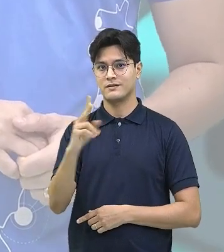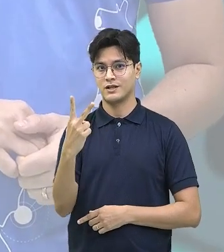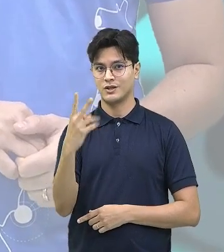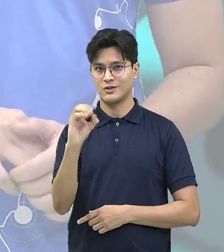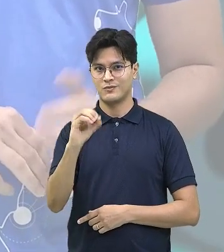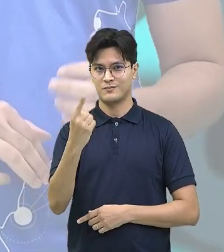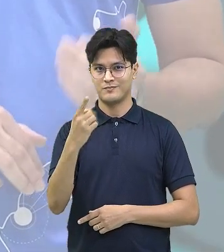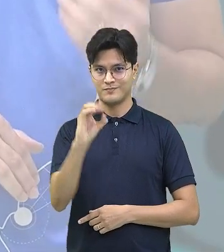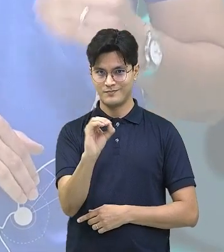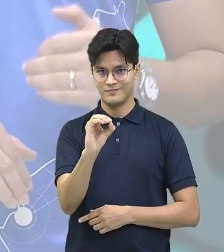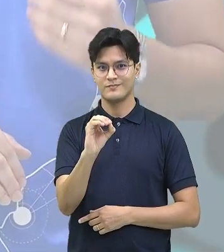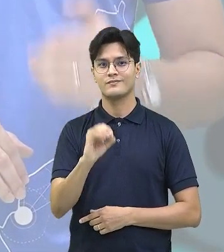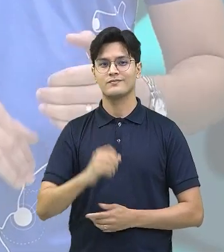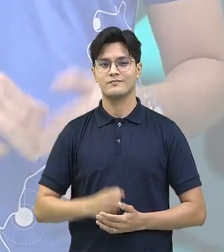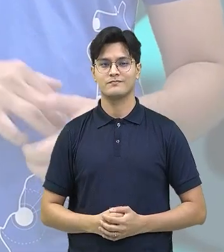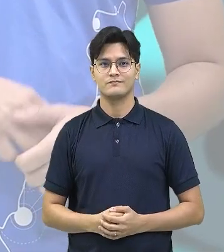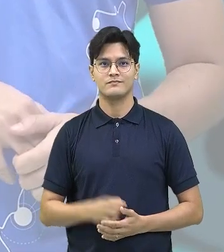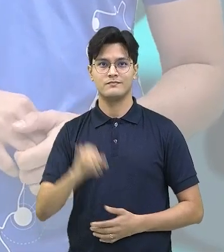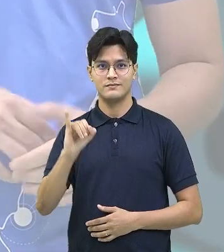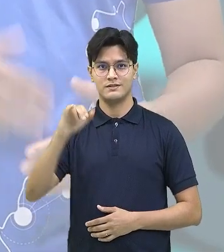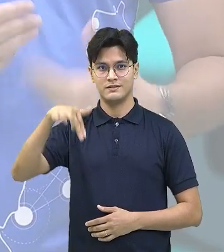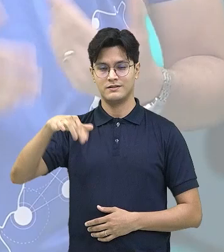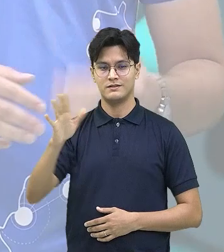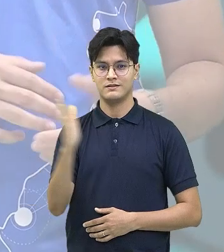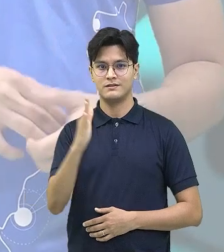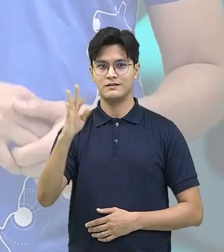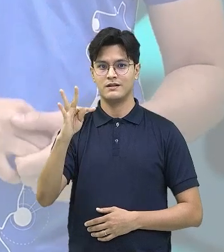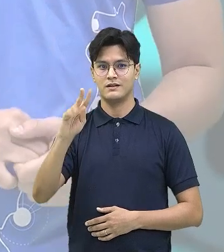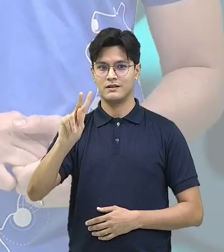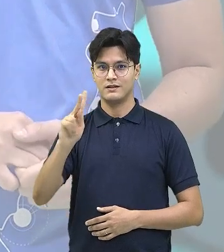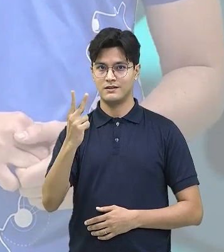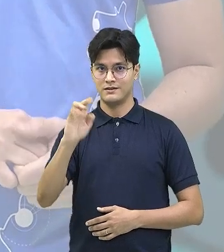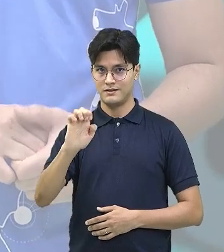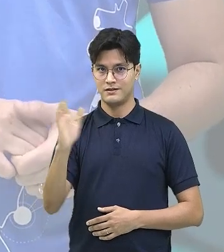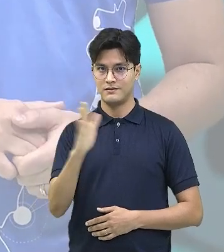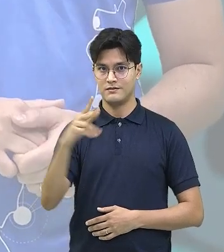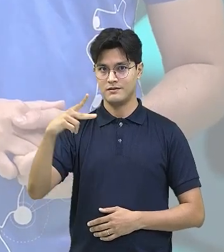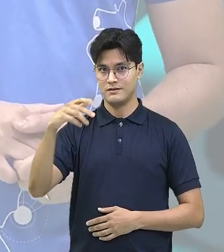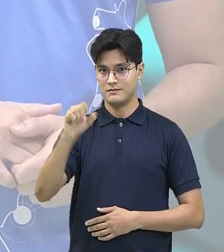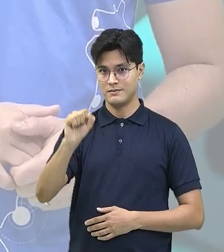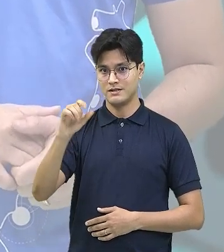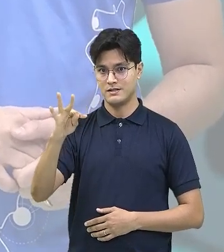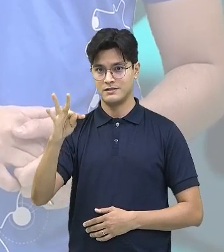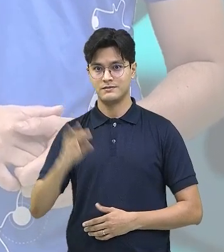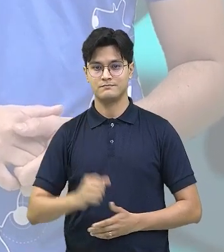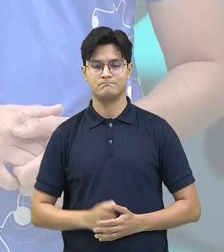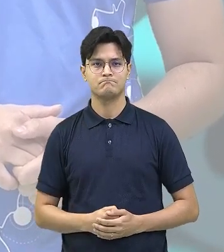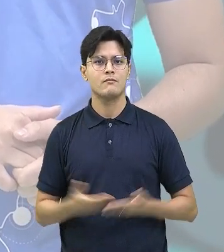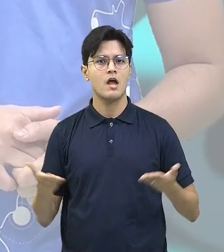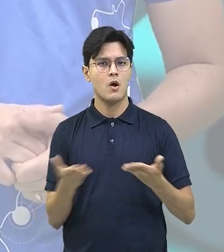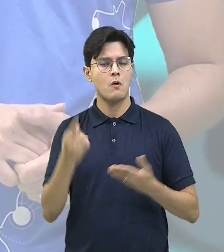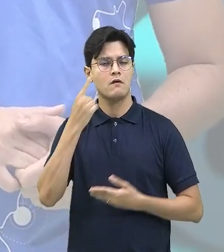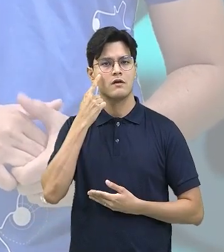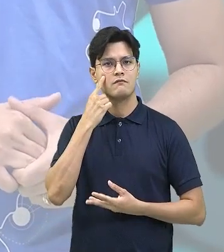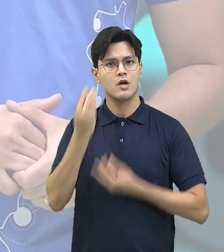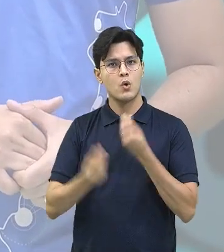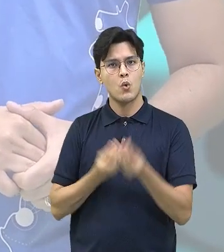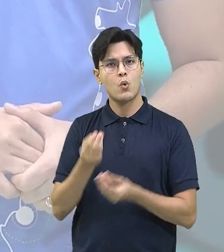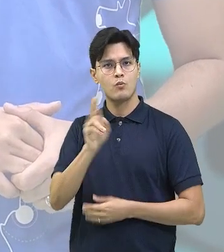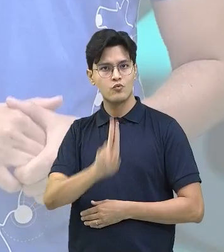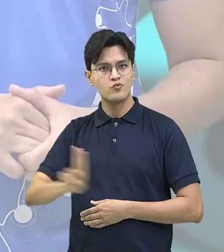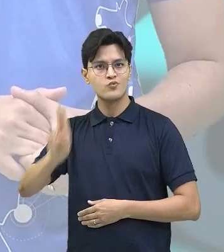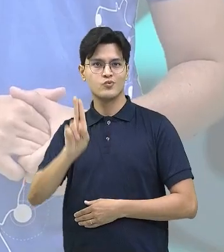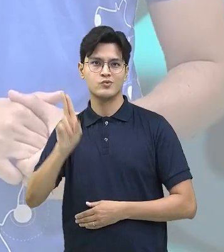você. Então, vamos agora ver essas expressões aplicadas em uma frase. Vamos lá, aqui, ó. Os exemplos na frase, eu tenho a